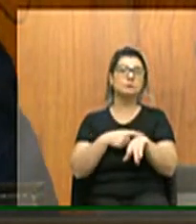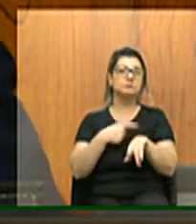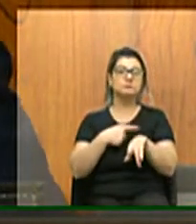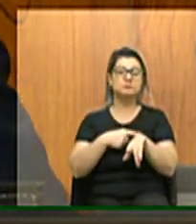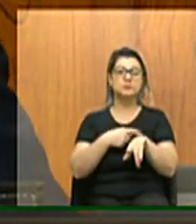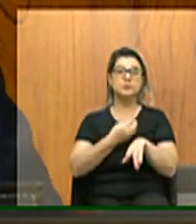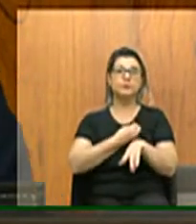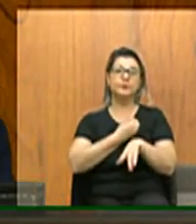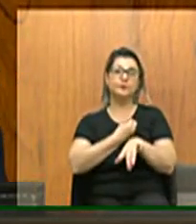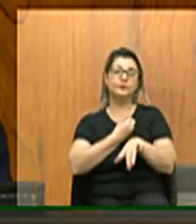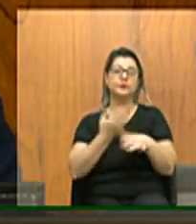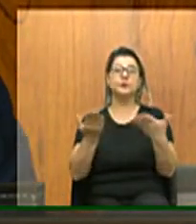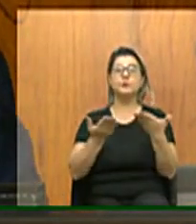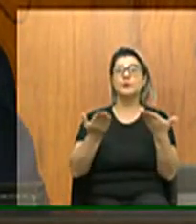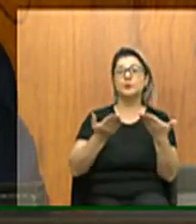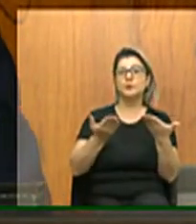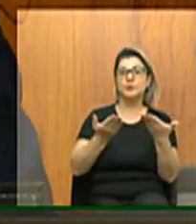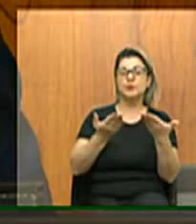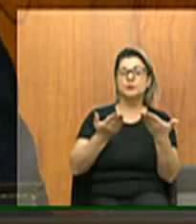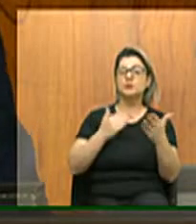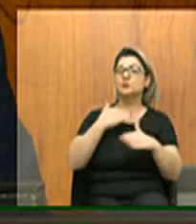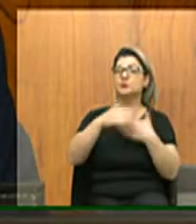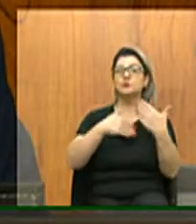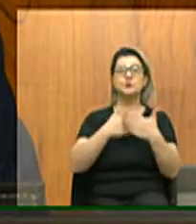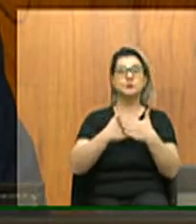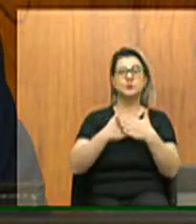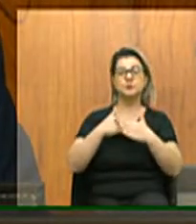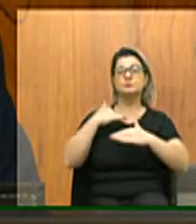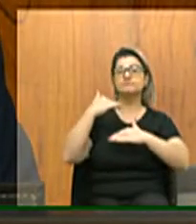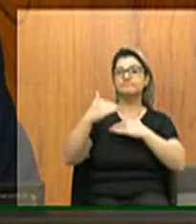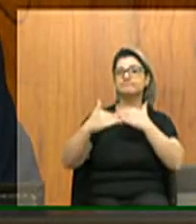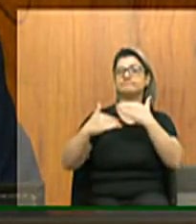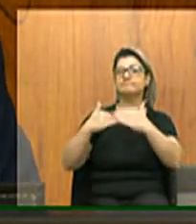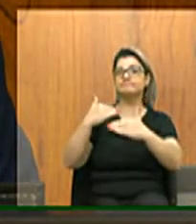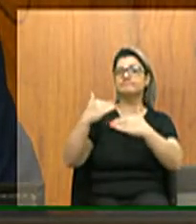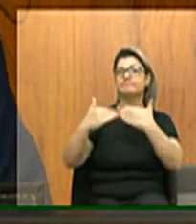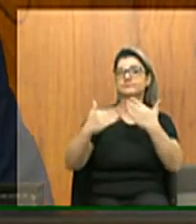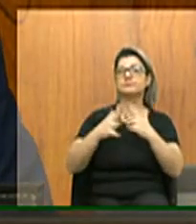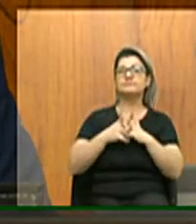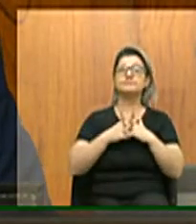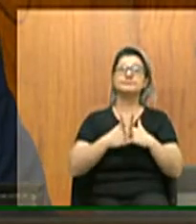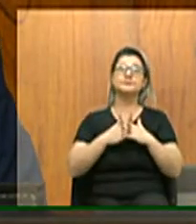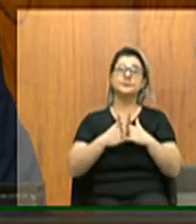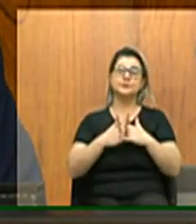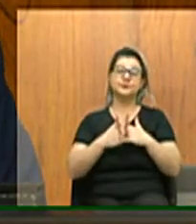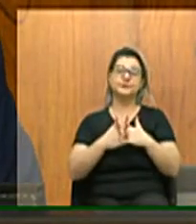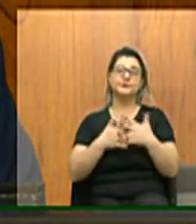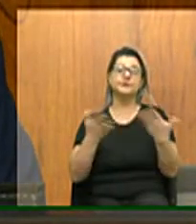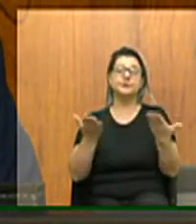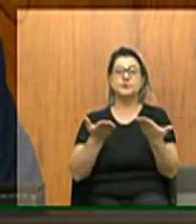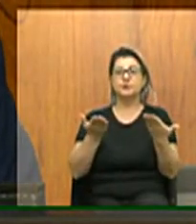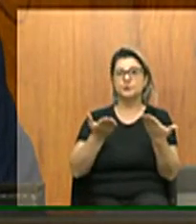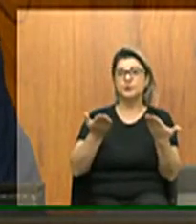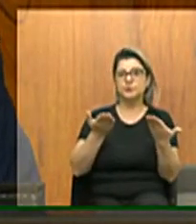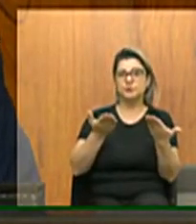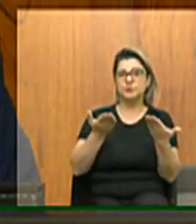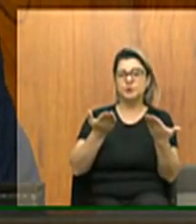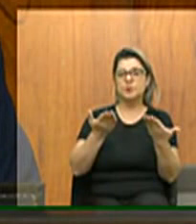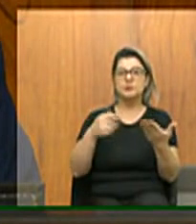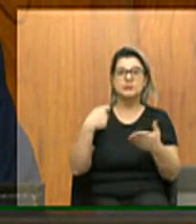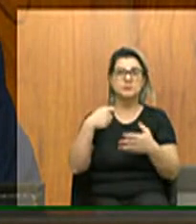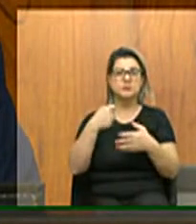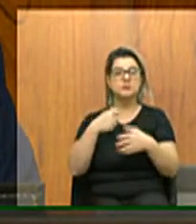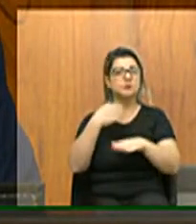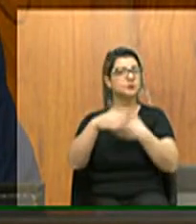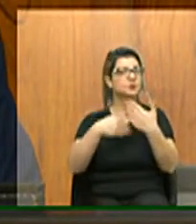talvez de todo esse processo mais crítico que se apresenta e que requer, obviamente, todos os cuidados